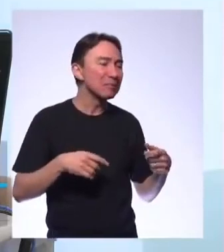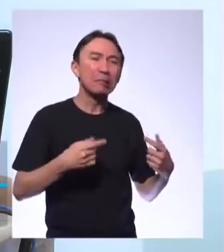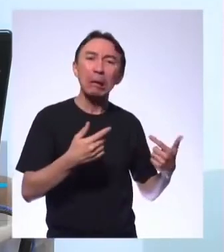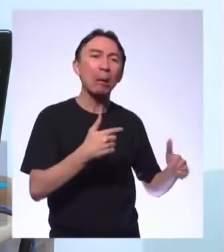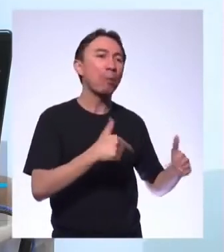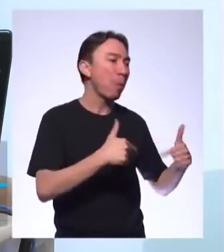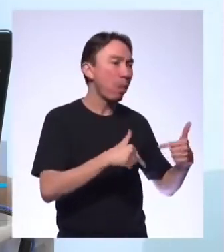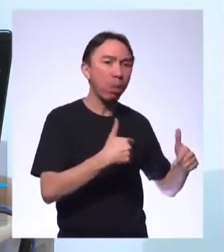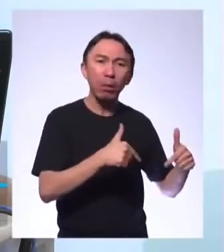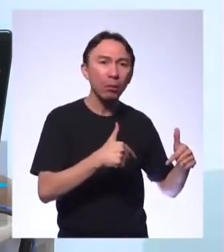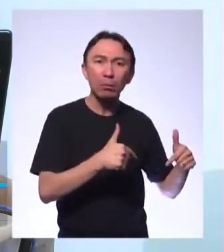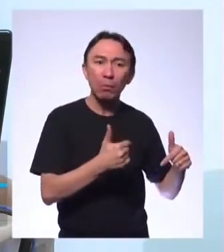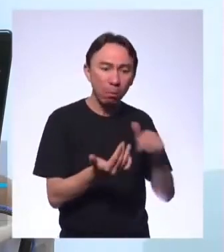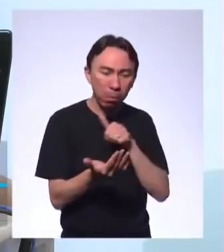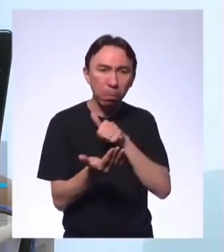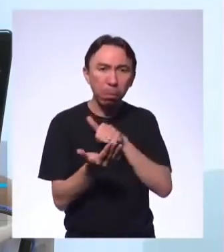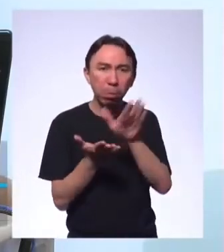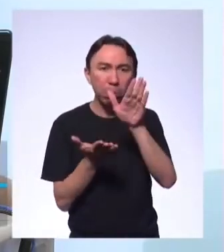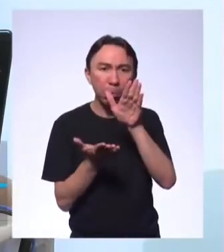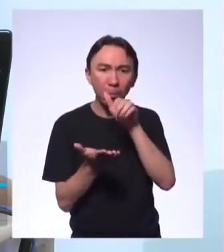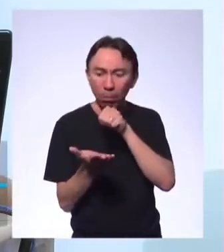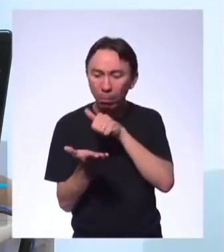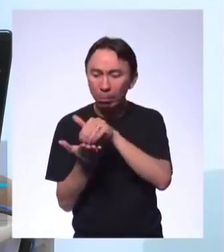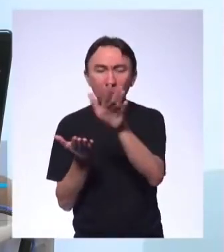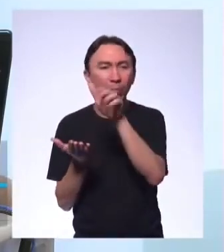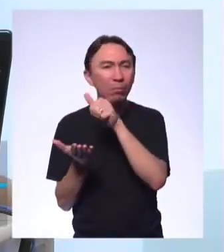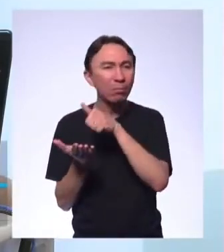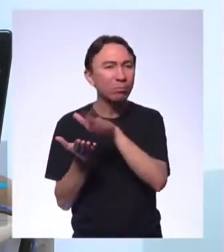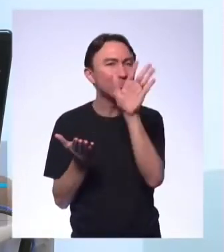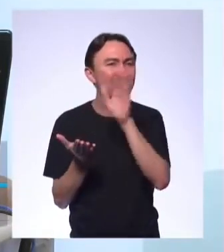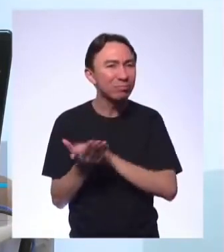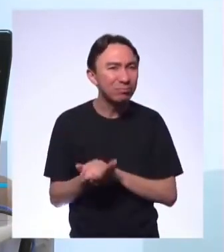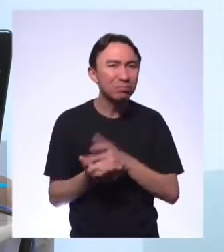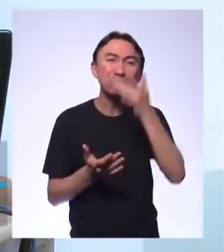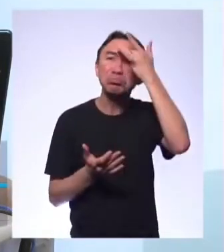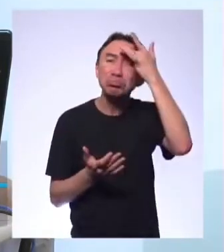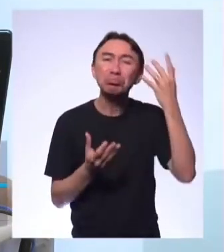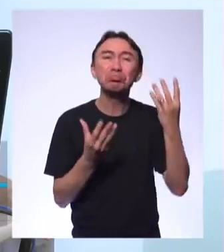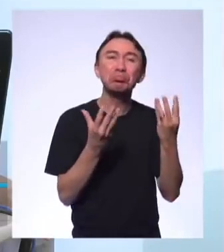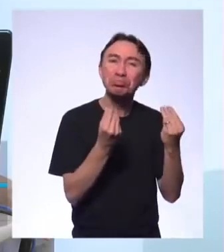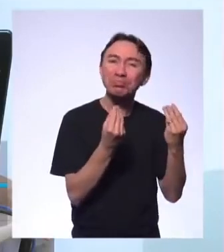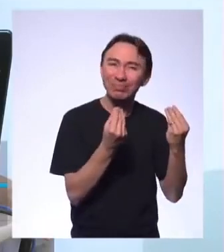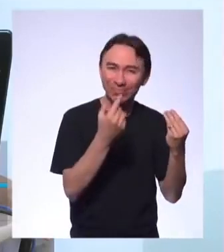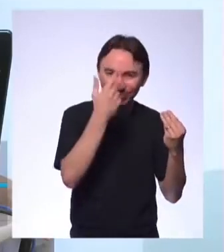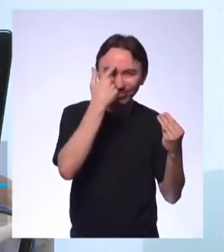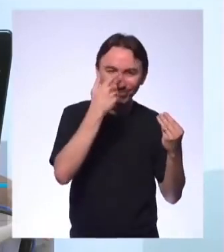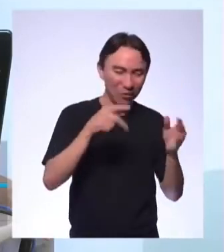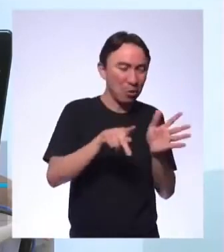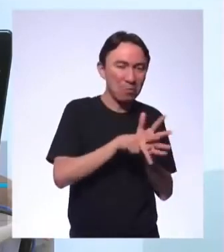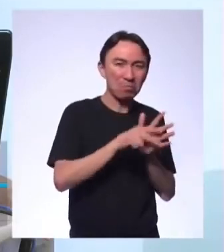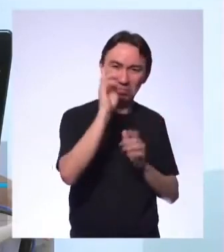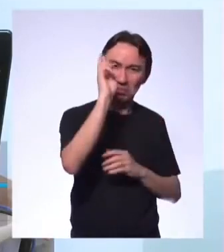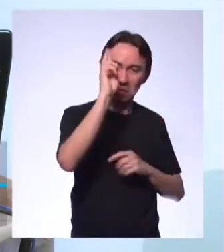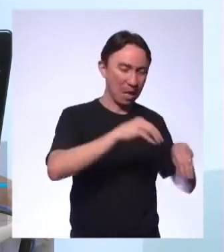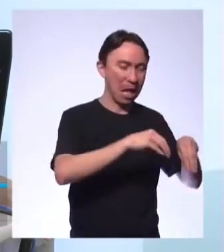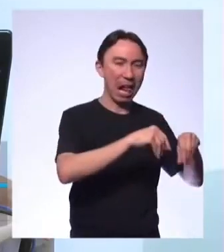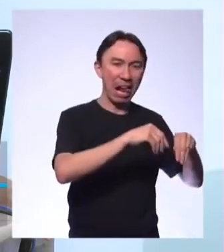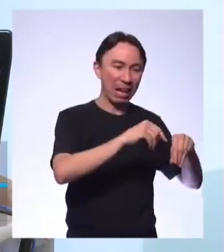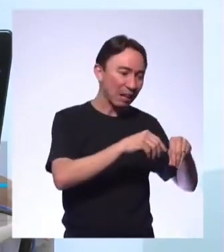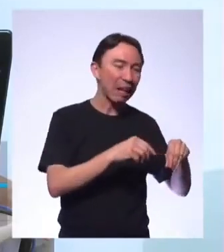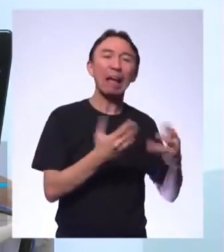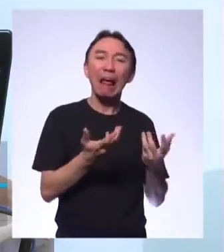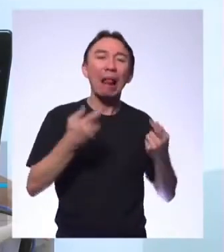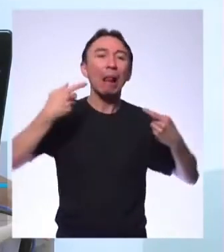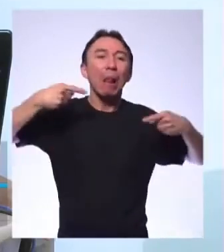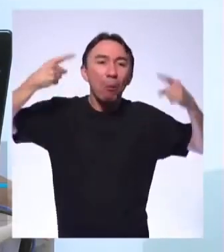Muitos agricultores, muitos proprietários de terras preferiam criar ovelhas em grande quantidade para